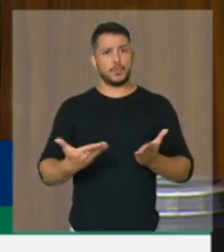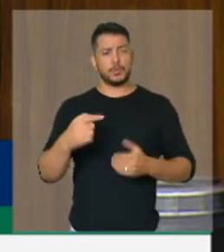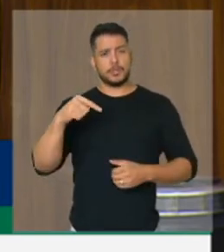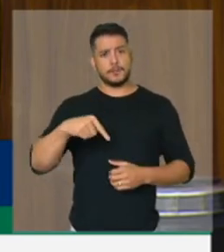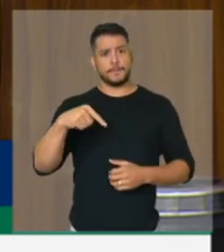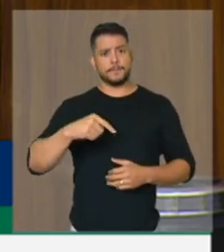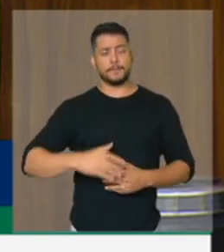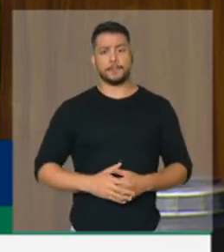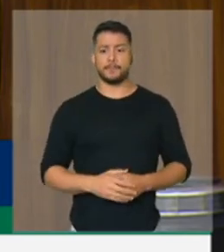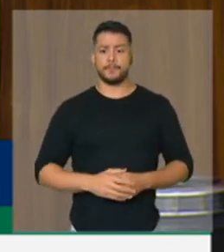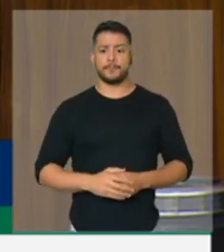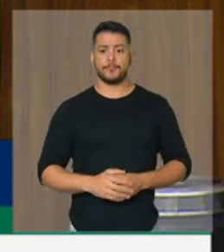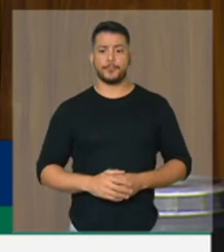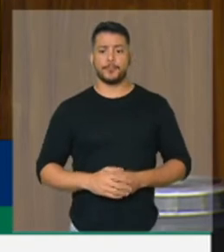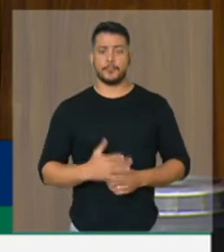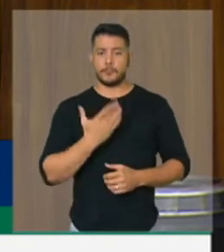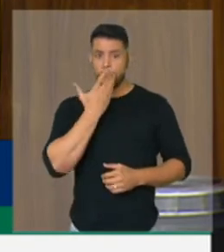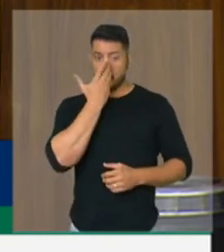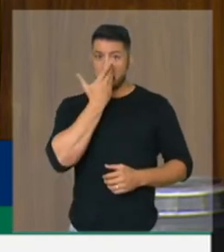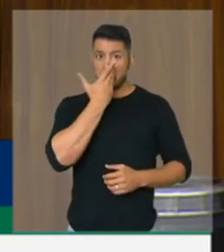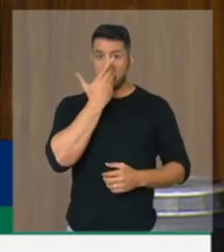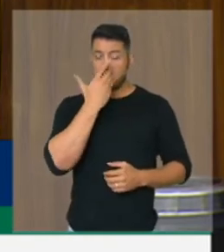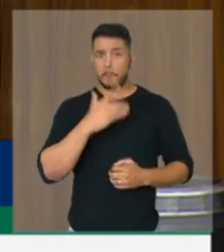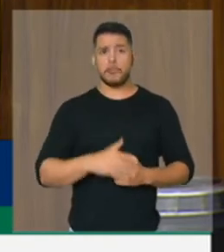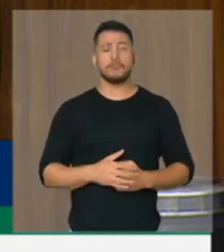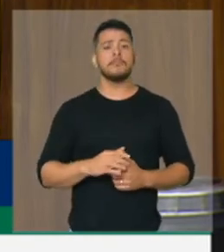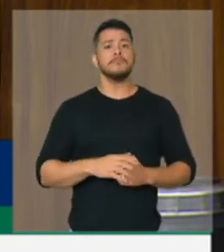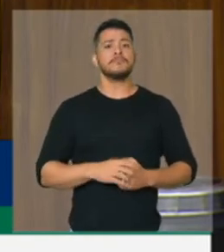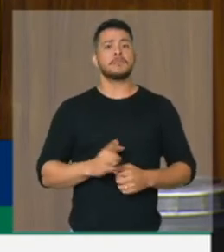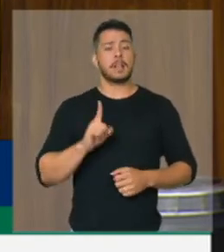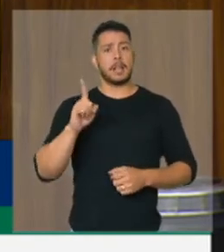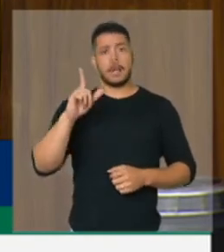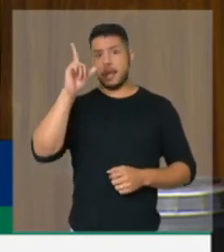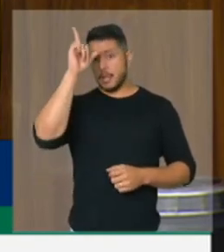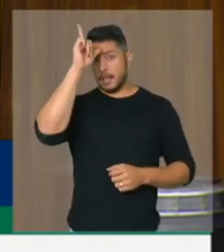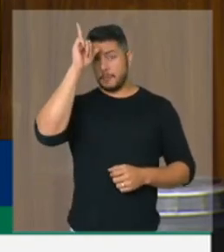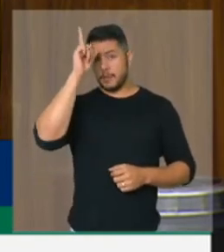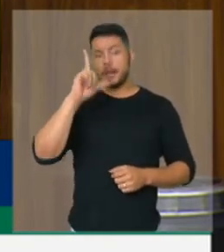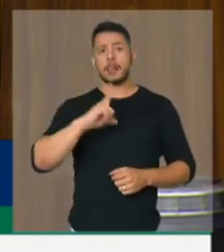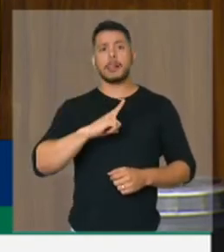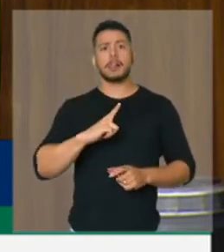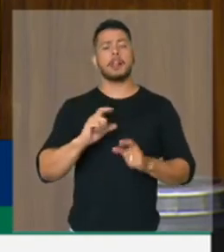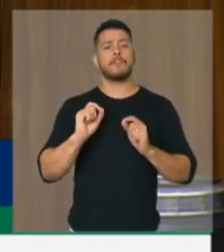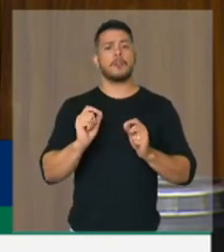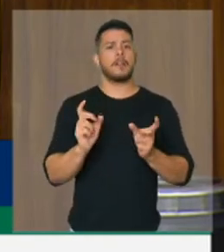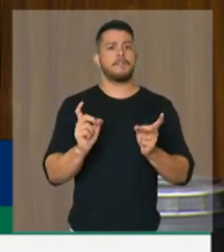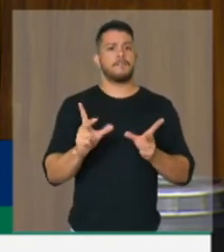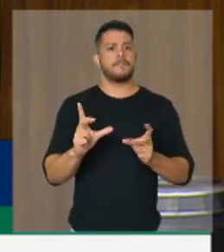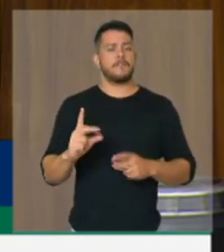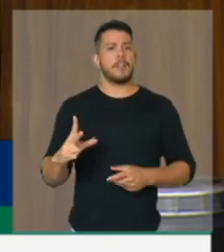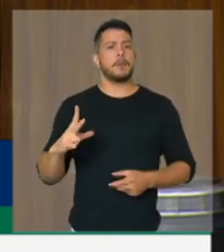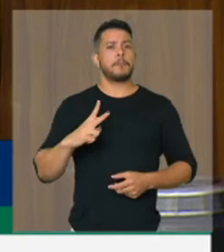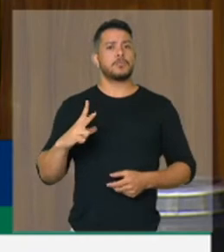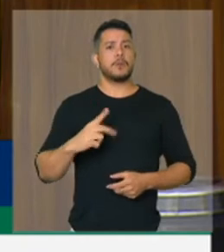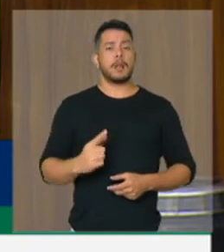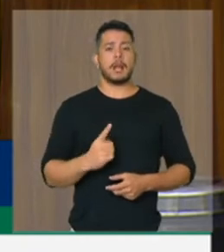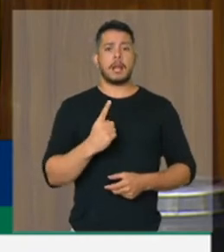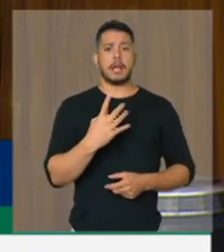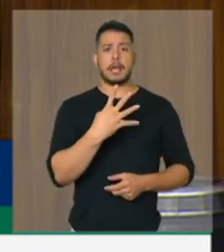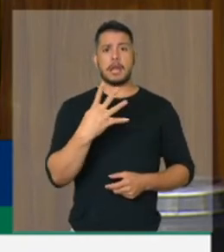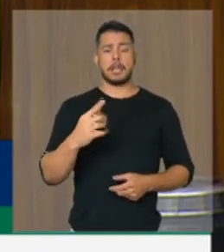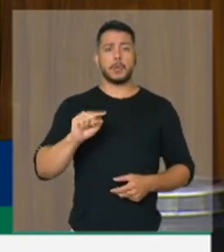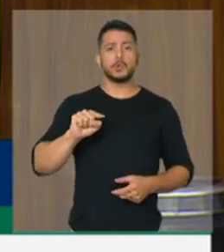lá eles privatizaram 14 mil empresas e deram ao povo o dinheiro que era deles. E hoje a Alemanha é